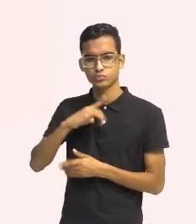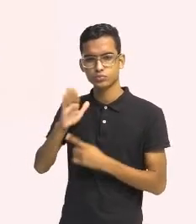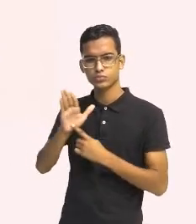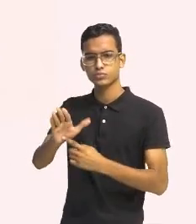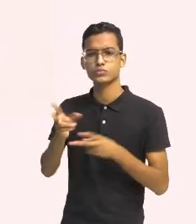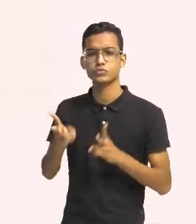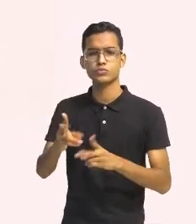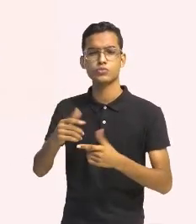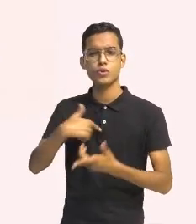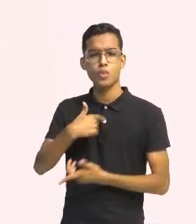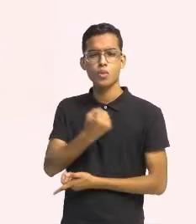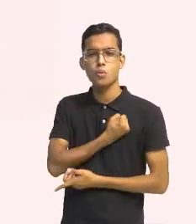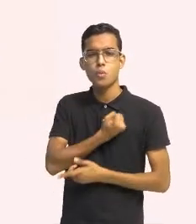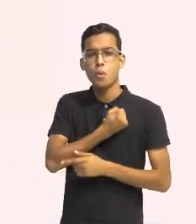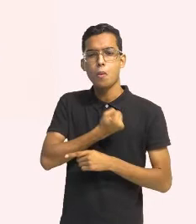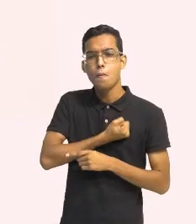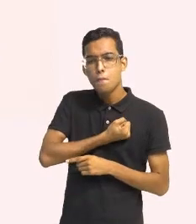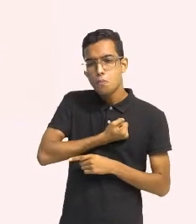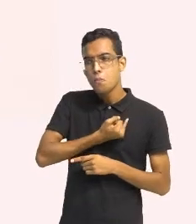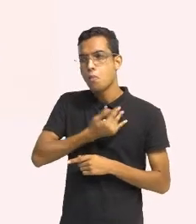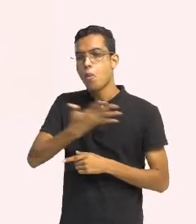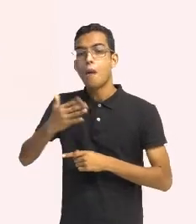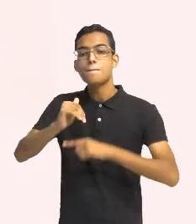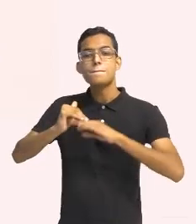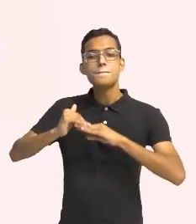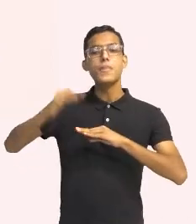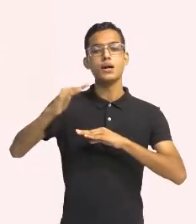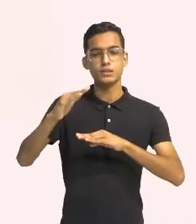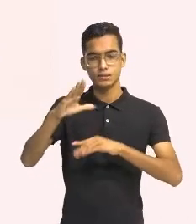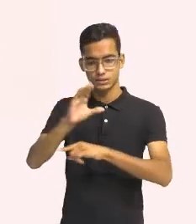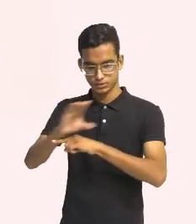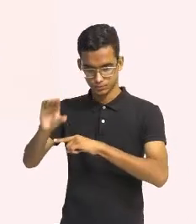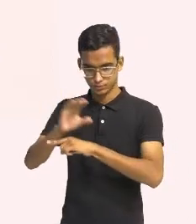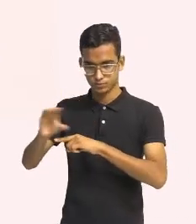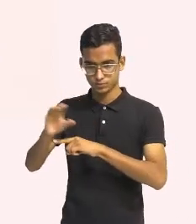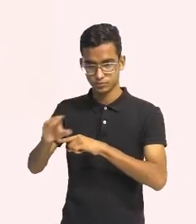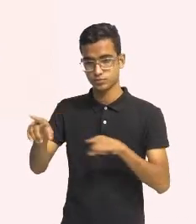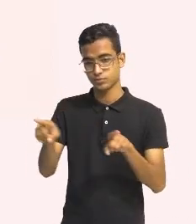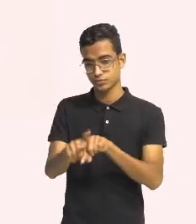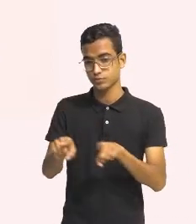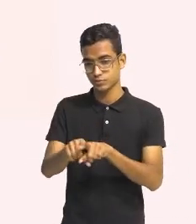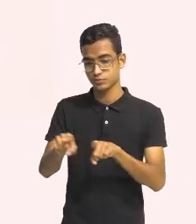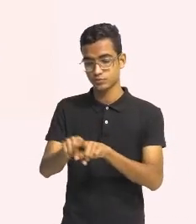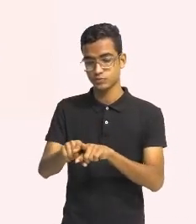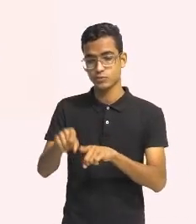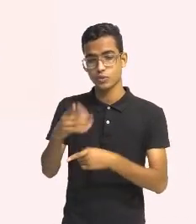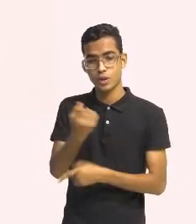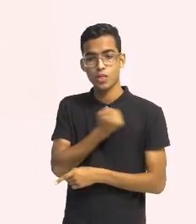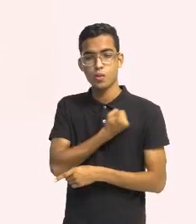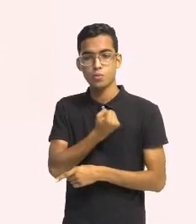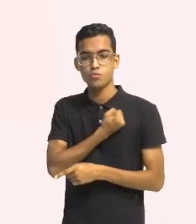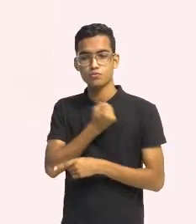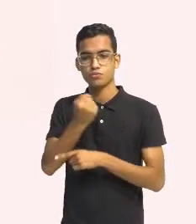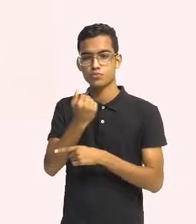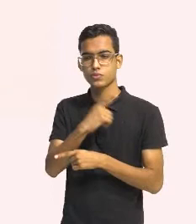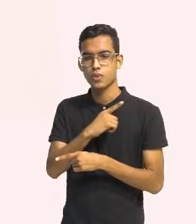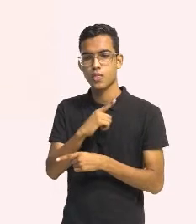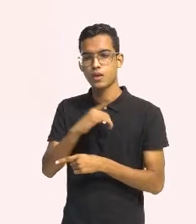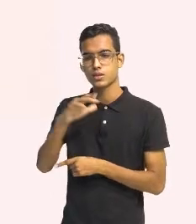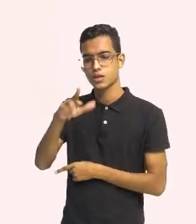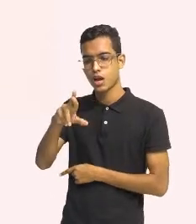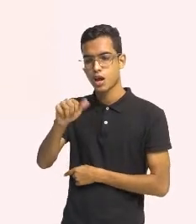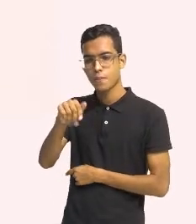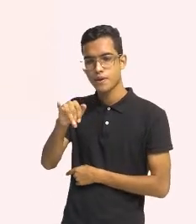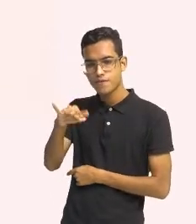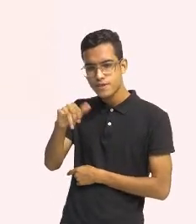o maior número de carbonos e também o maior número de ramificações,